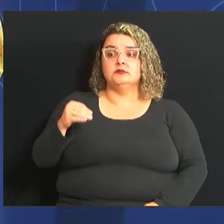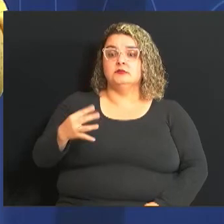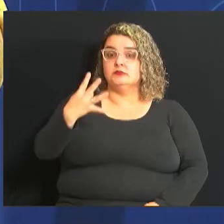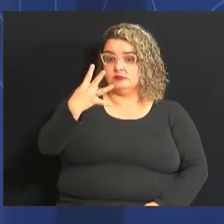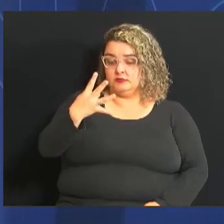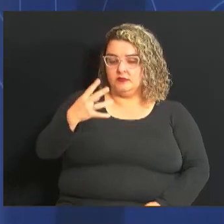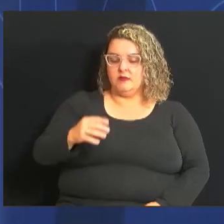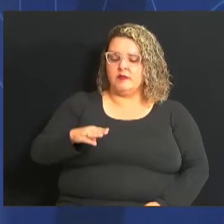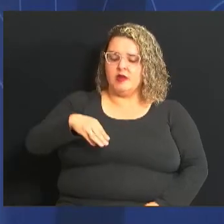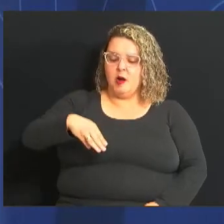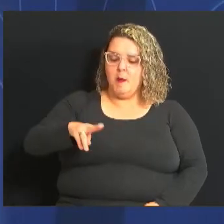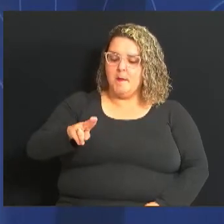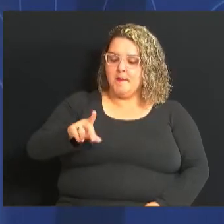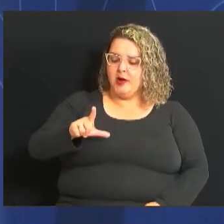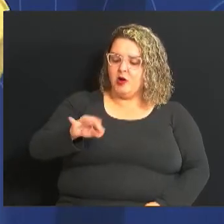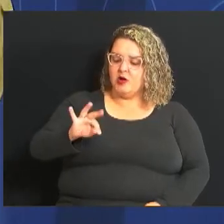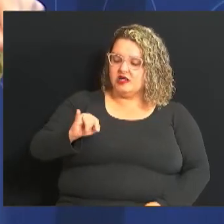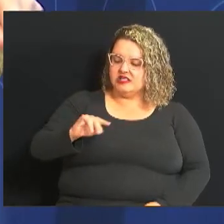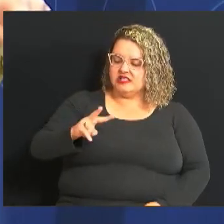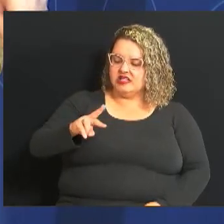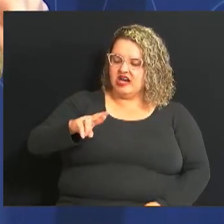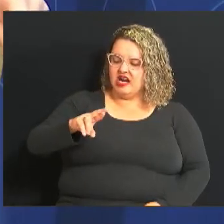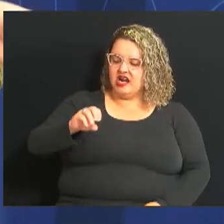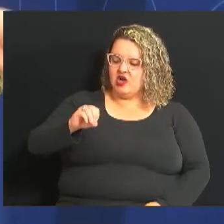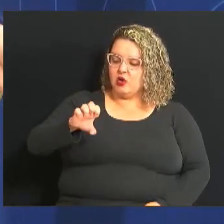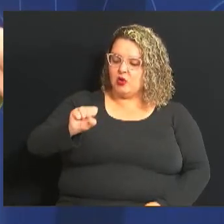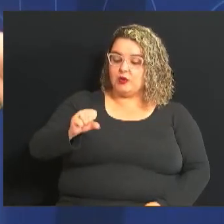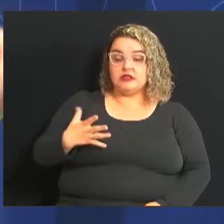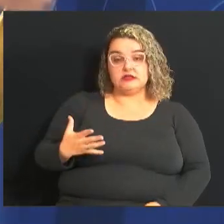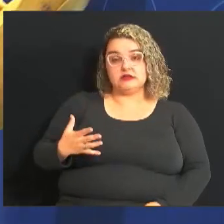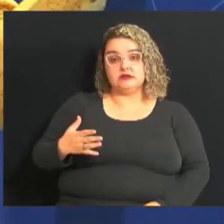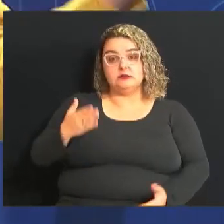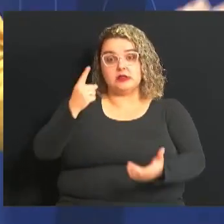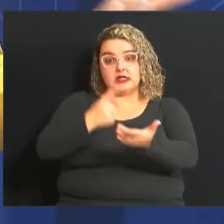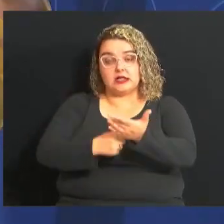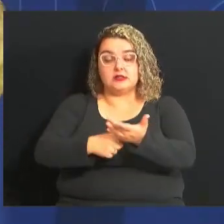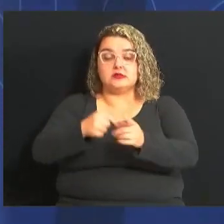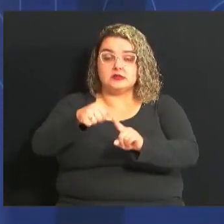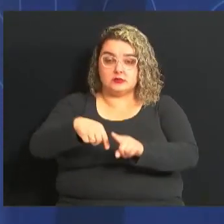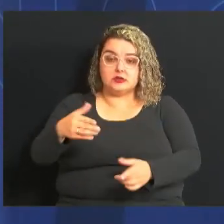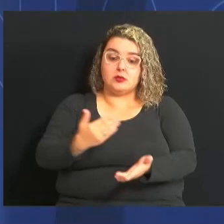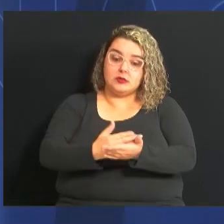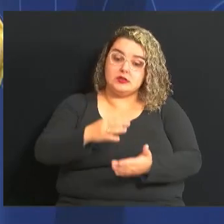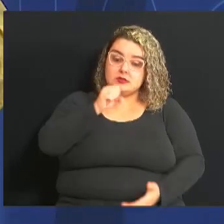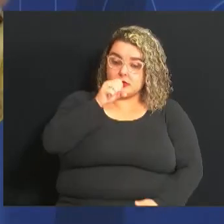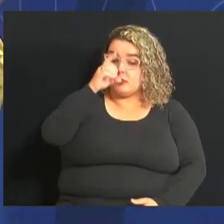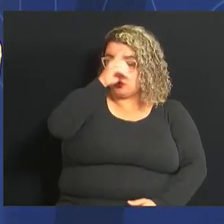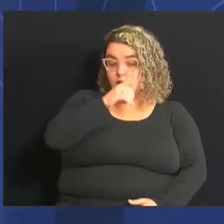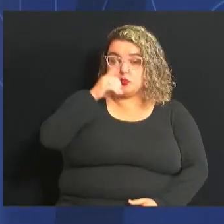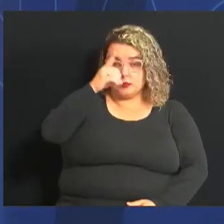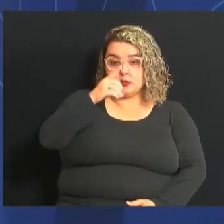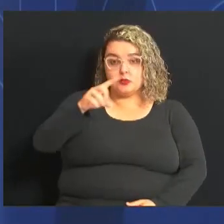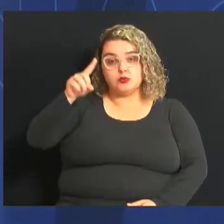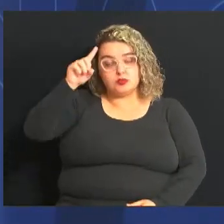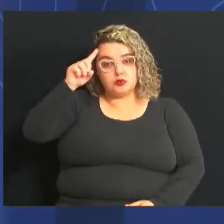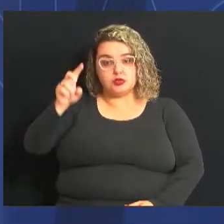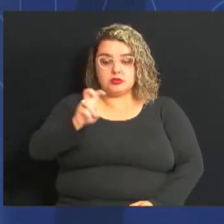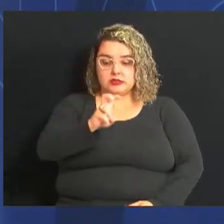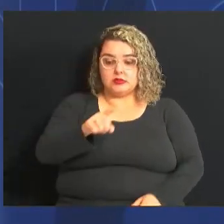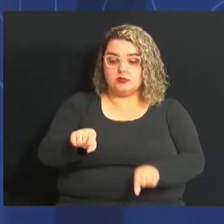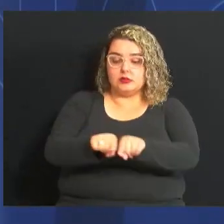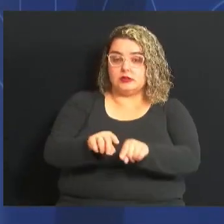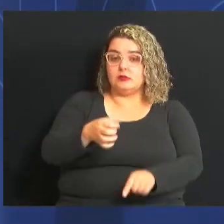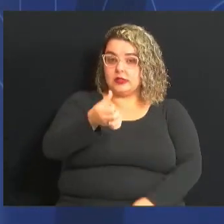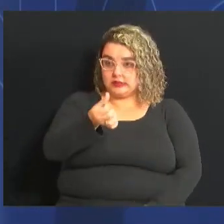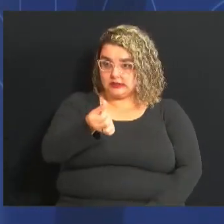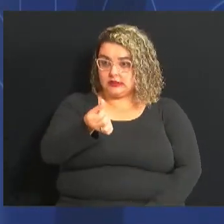multirões marcados para este mês, que começa neste fim de semana. Então, sábado e domingo, nos dias 5 e 6.